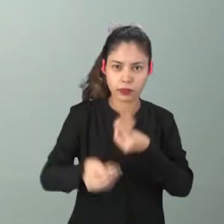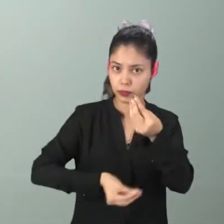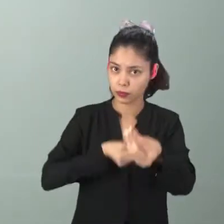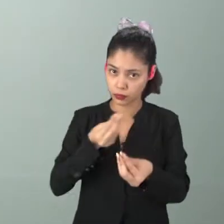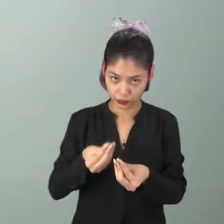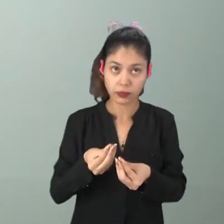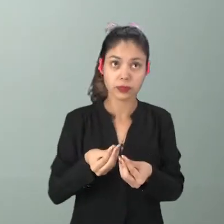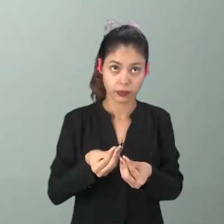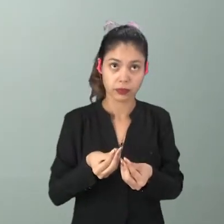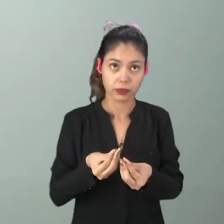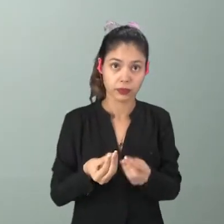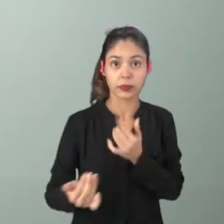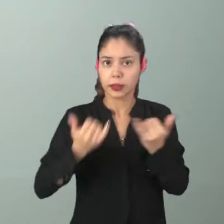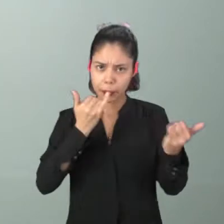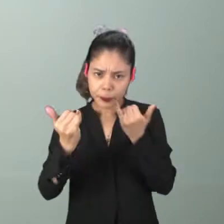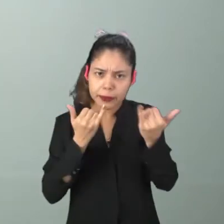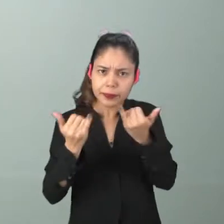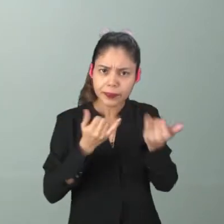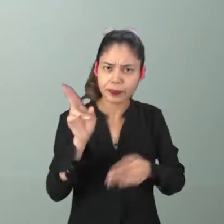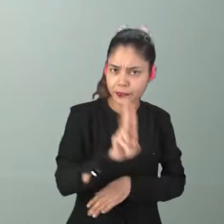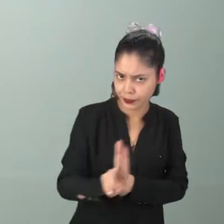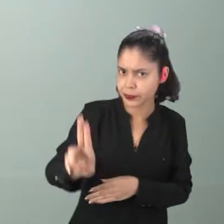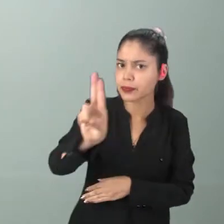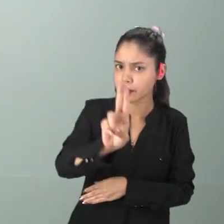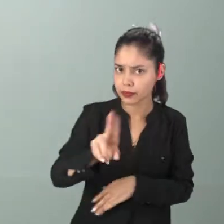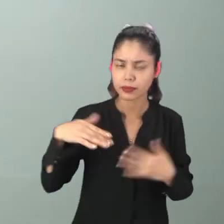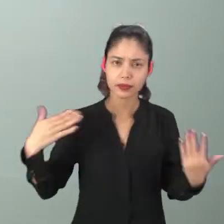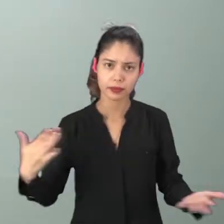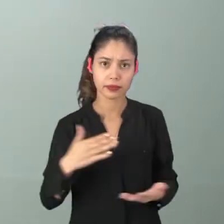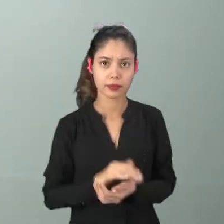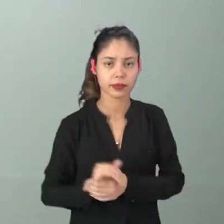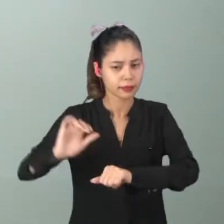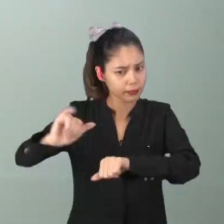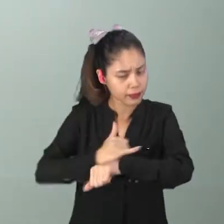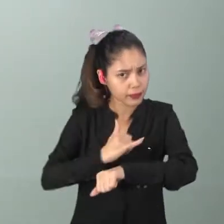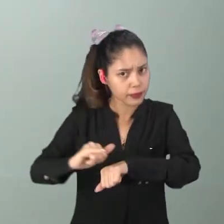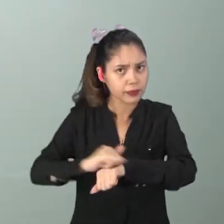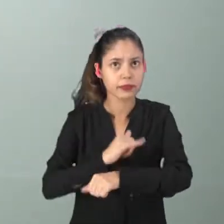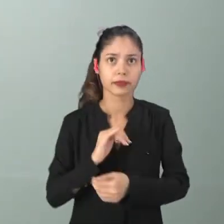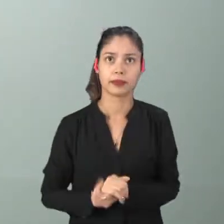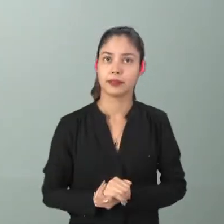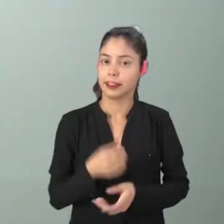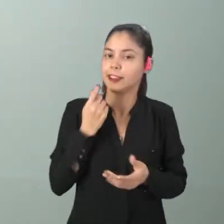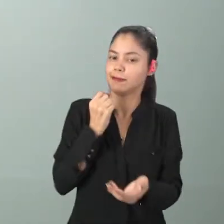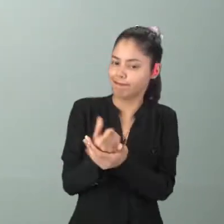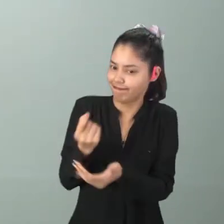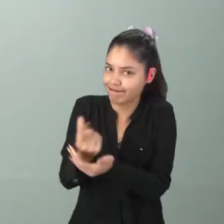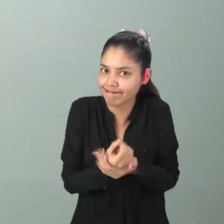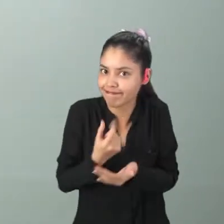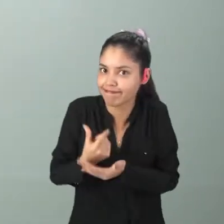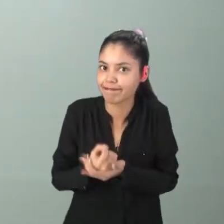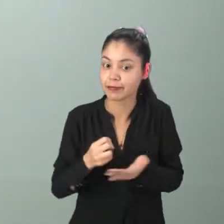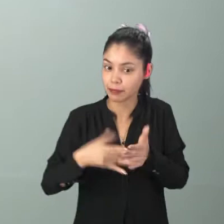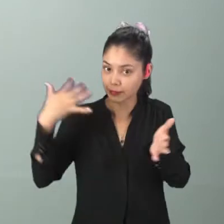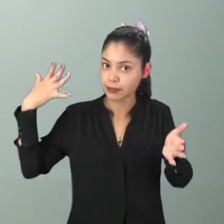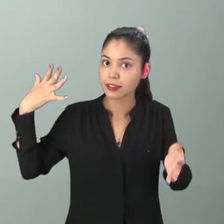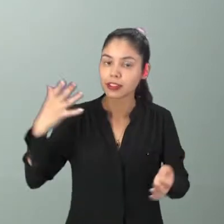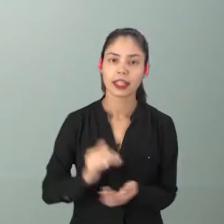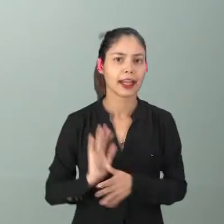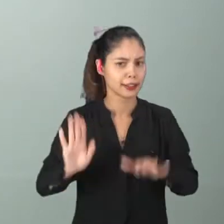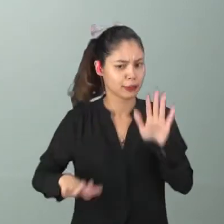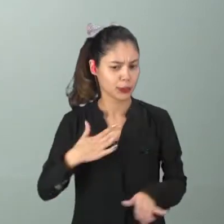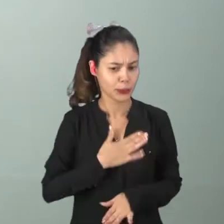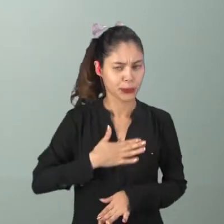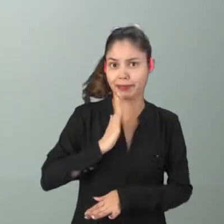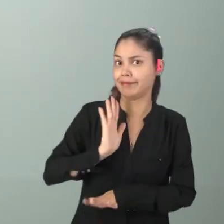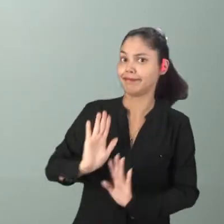a publicidade, a propaganda, utiliza de estratégias para te convencer a gastar dinheiro, uma coisa que nem sempre a gente